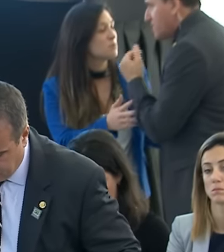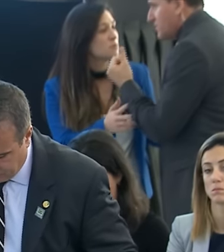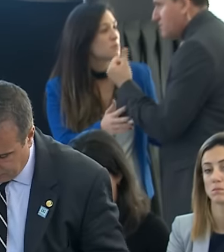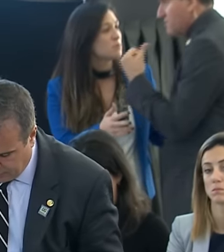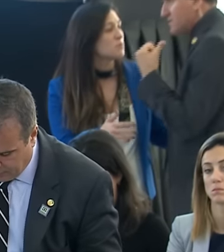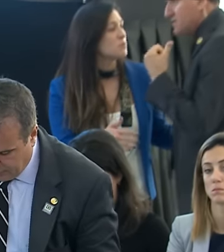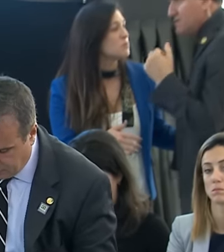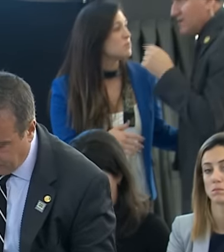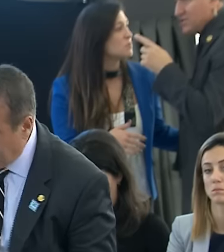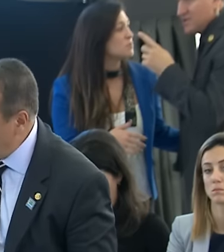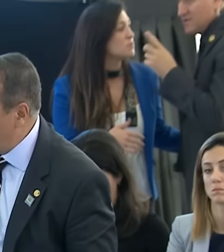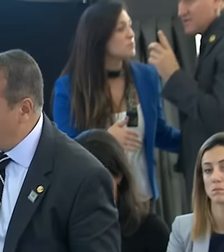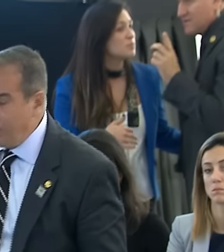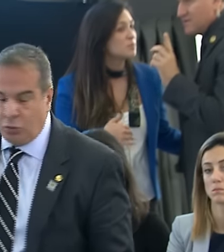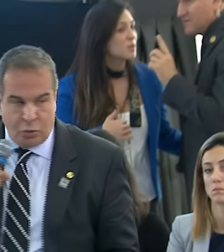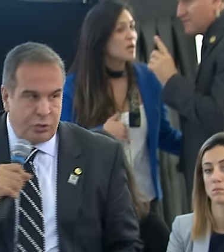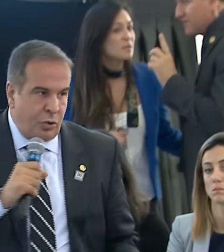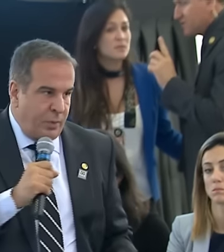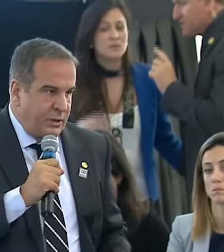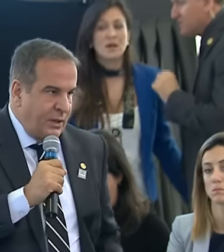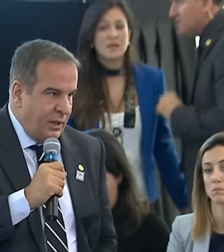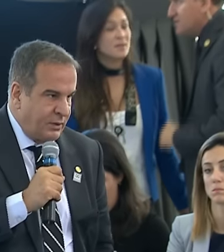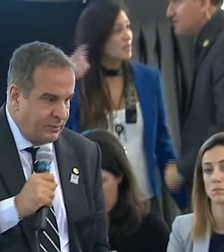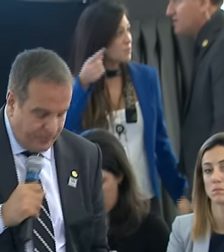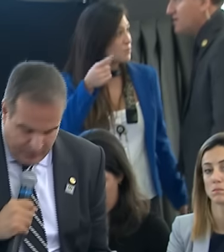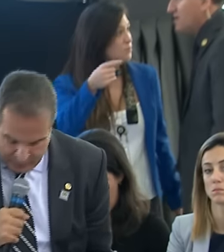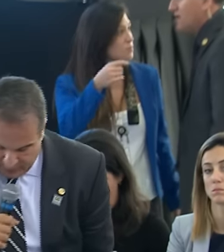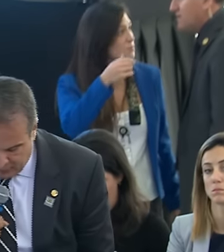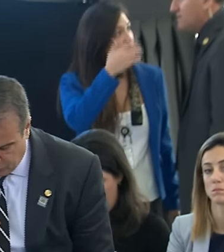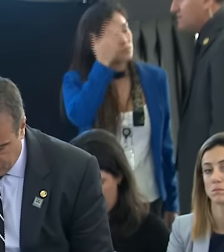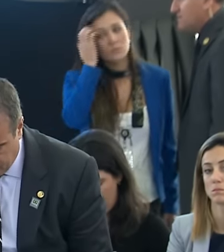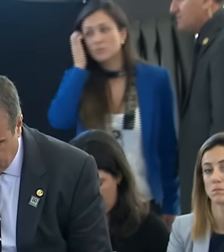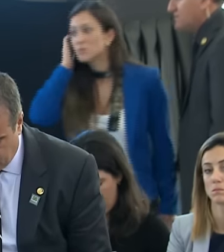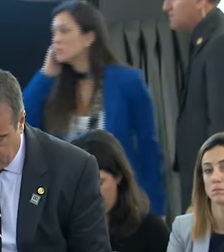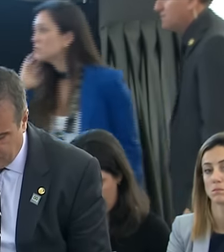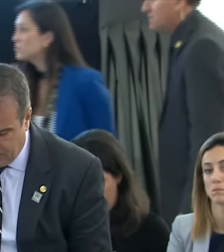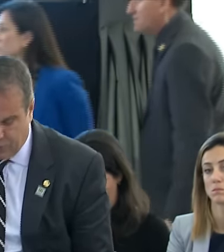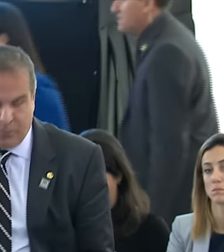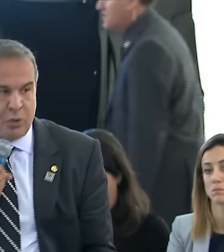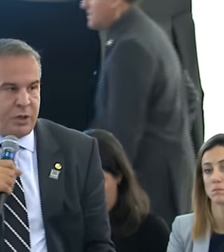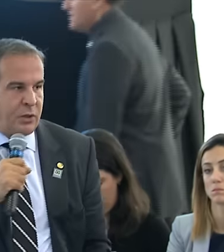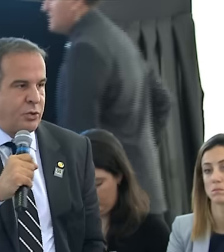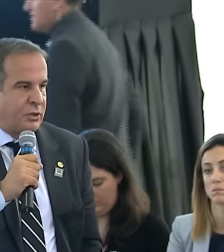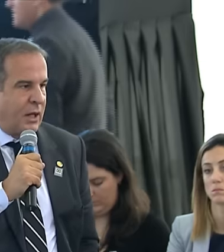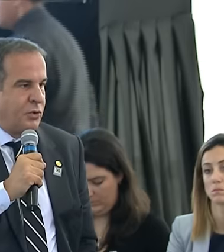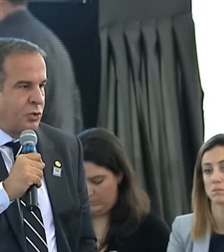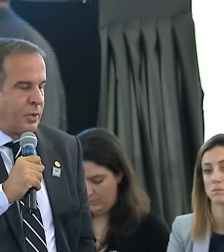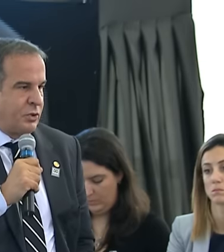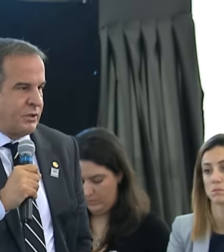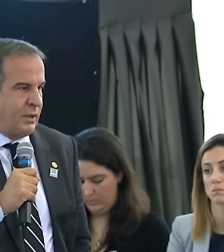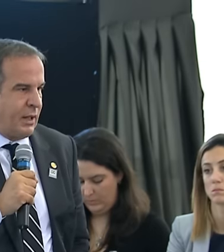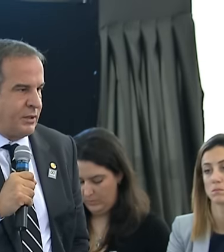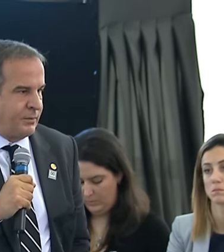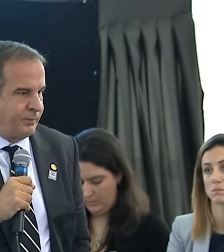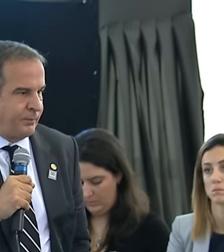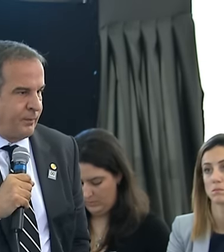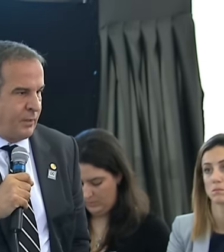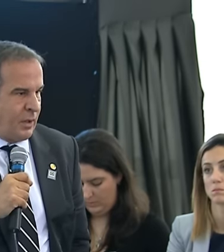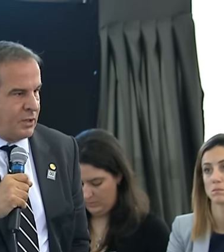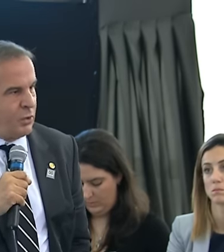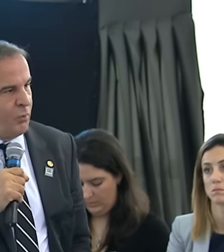das relações de trabalho e, sobretudo, senhor presidente, a redução da hegemonia do Estado sobre a